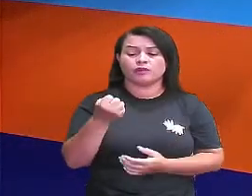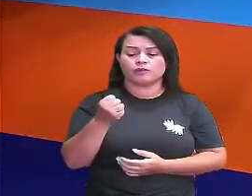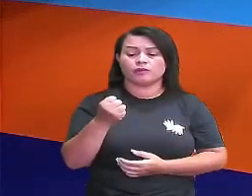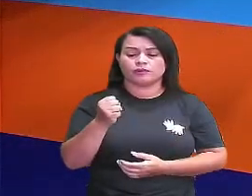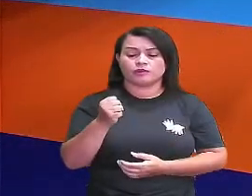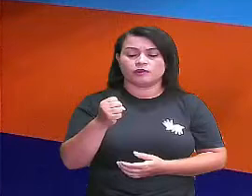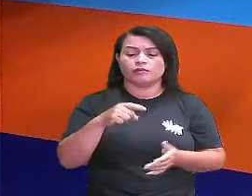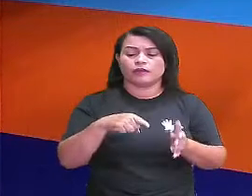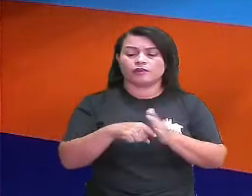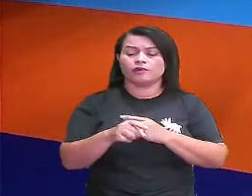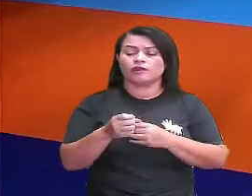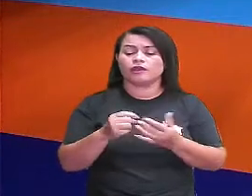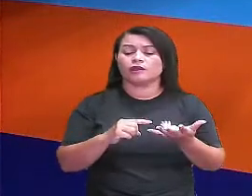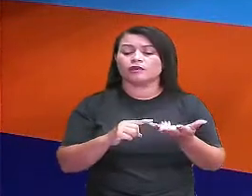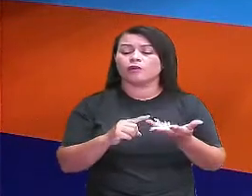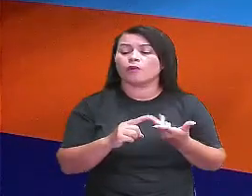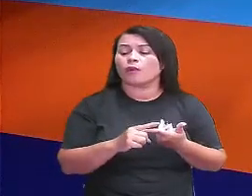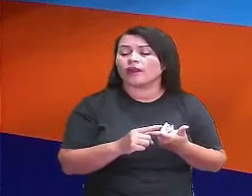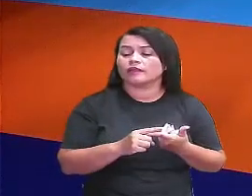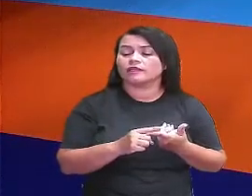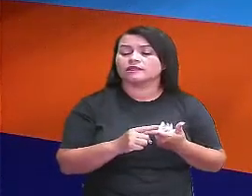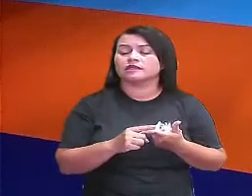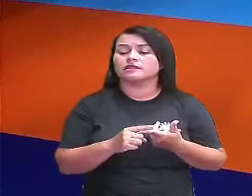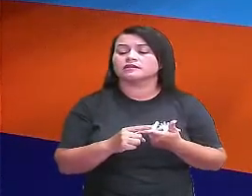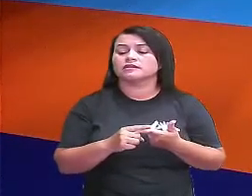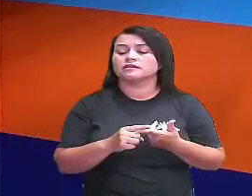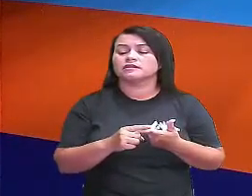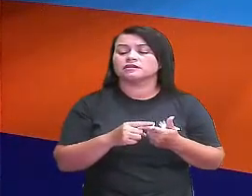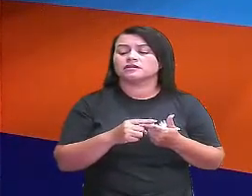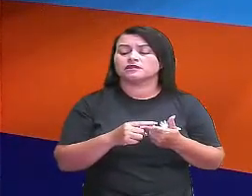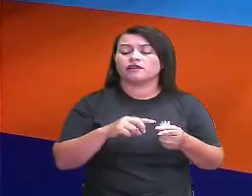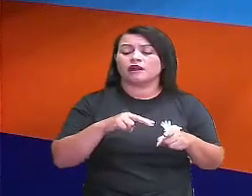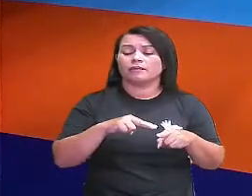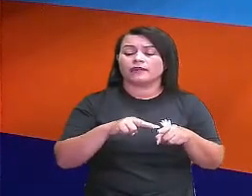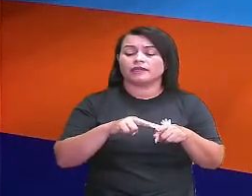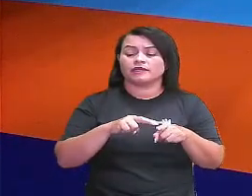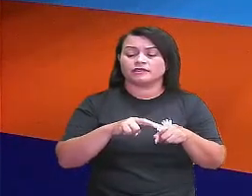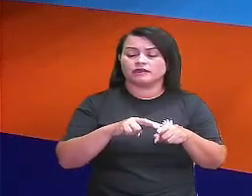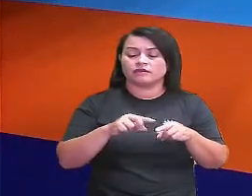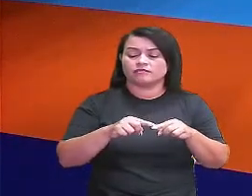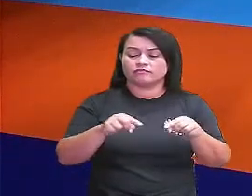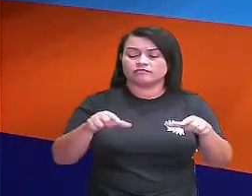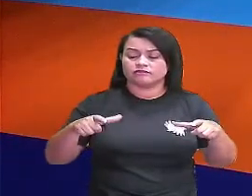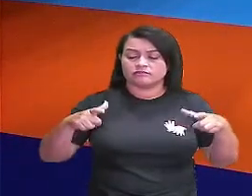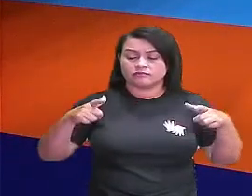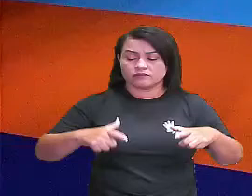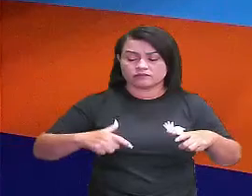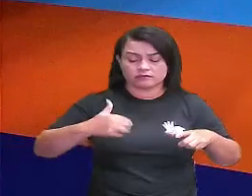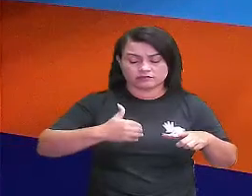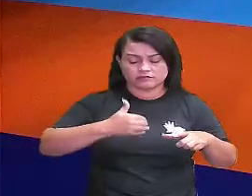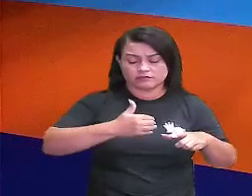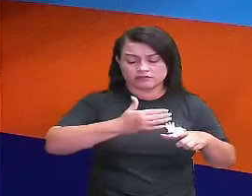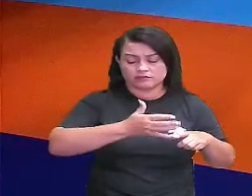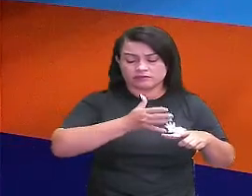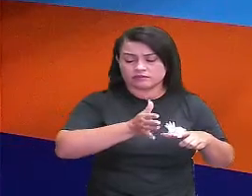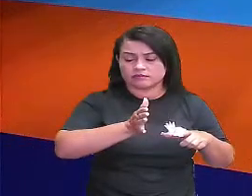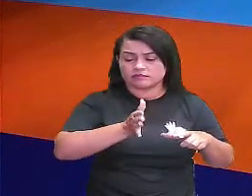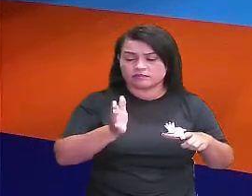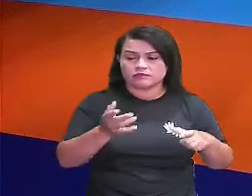é: em quantas partes iguais a pizza foi dividida? Lembra aí, ó, tem que